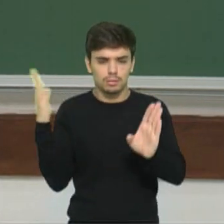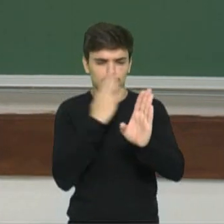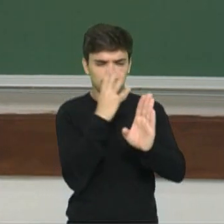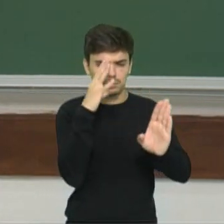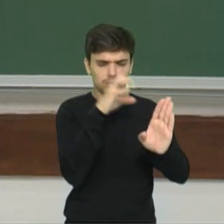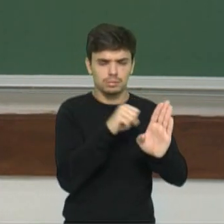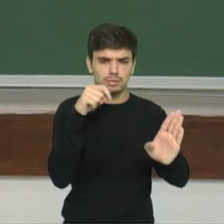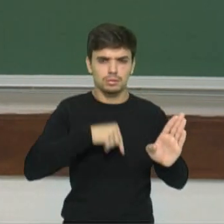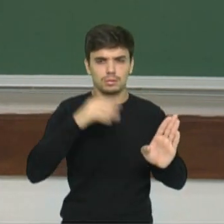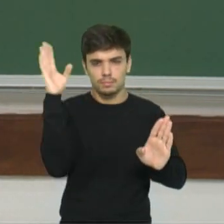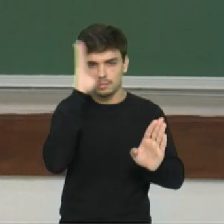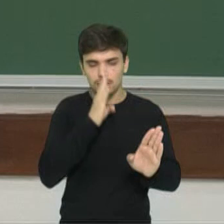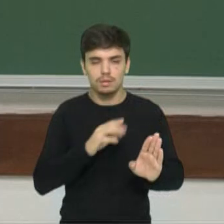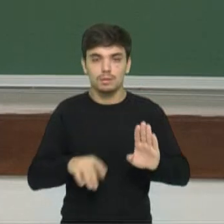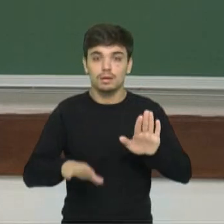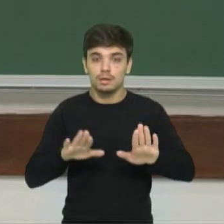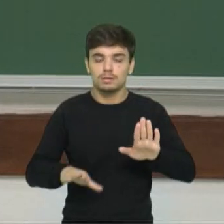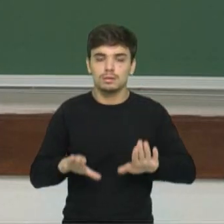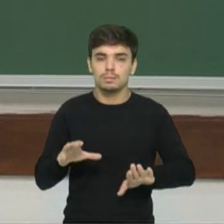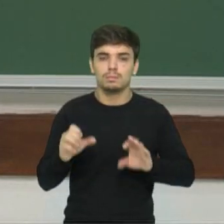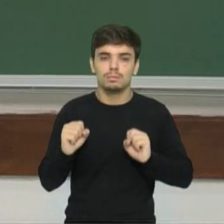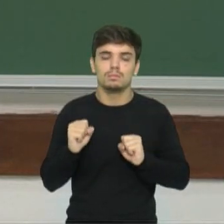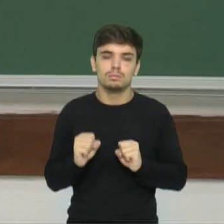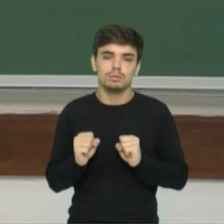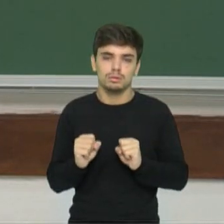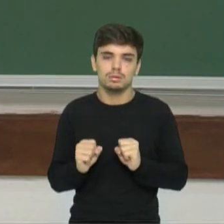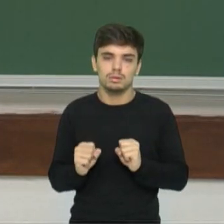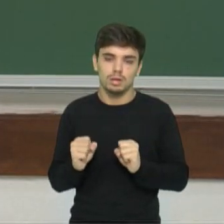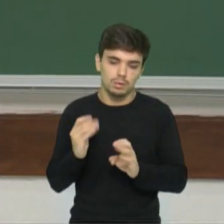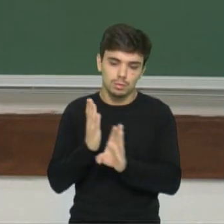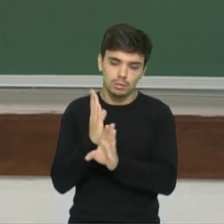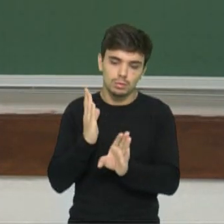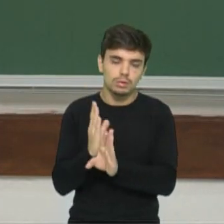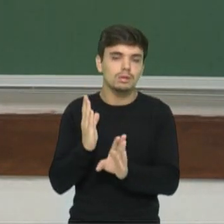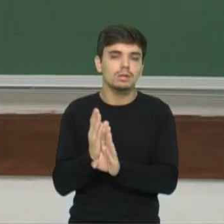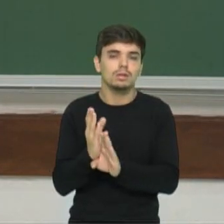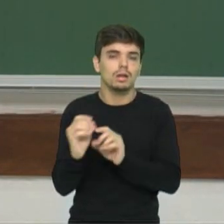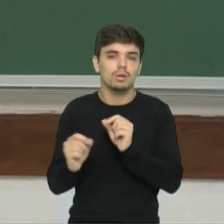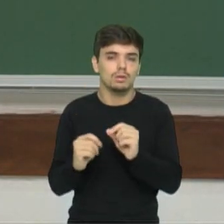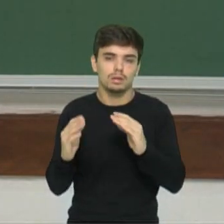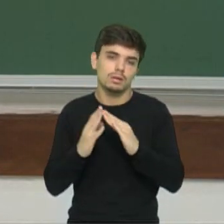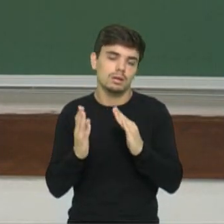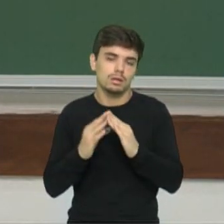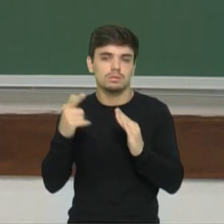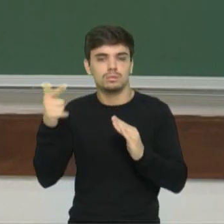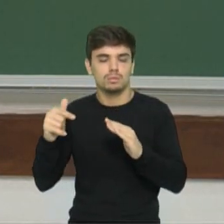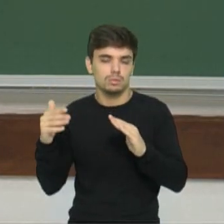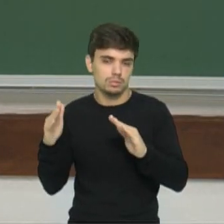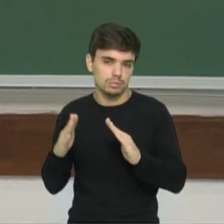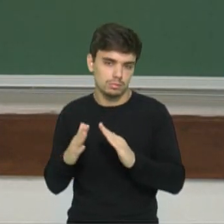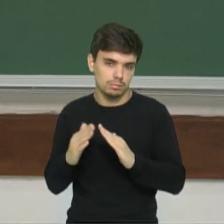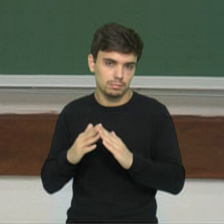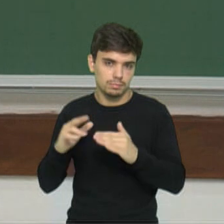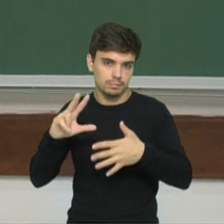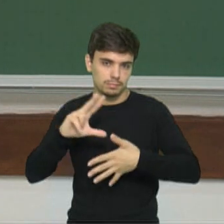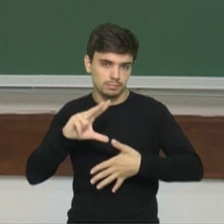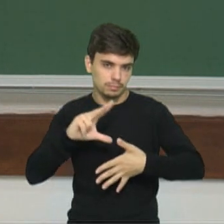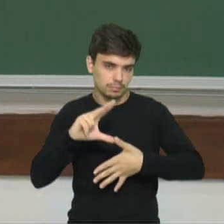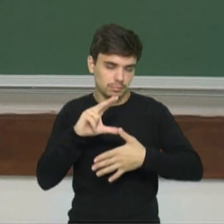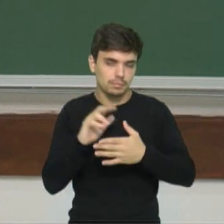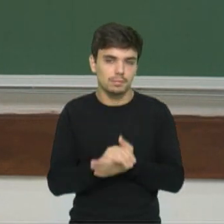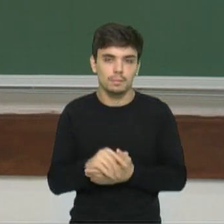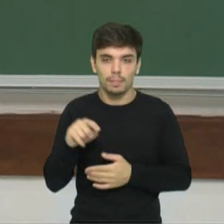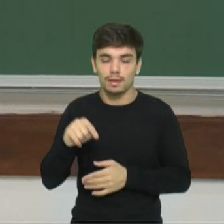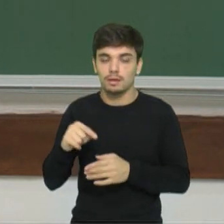aqui no Brasil e, de repente, ele podia buscar exílio, né, em algum país latino-americano. Então, esse país latino-americano cria então,